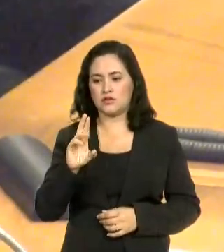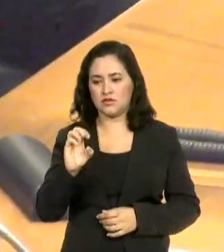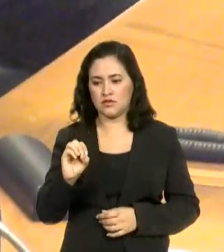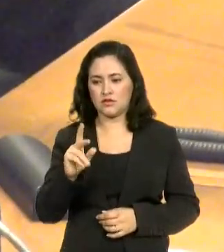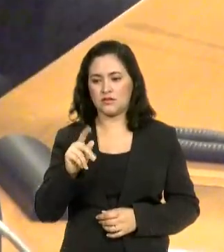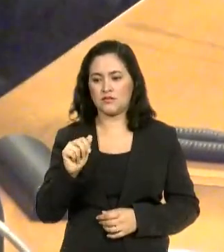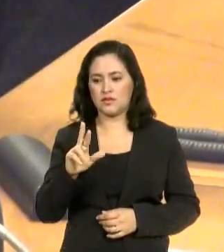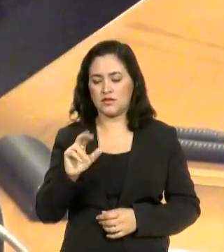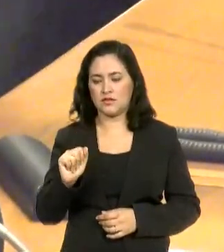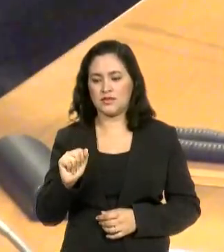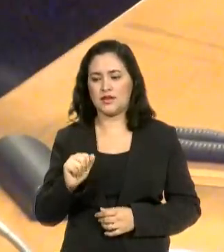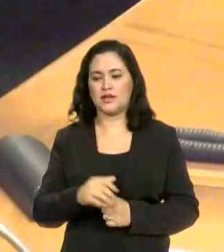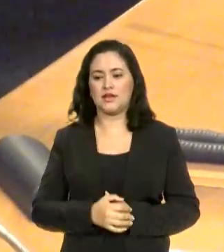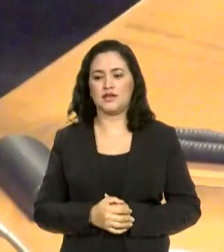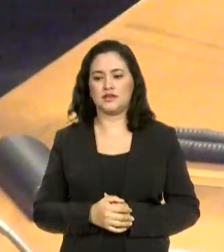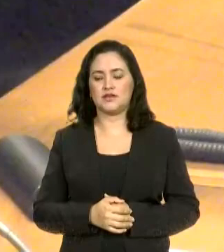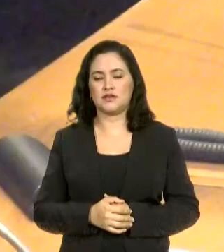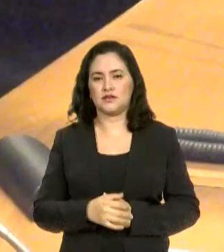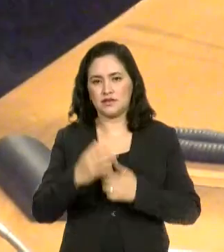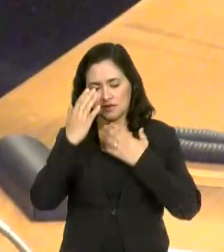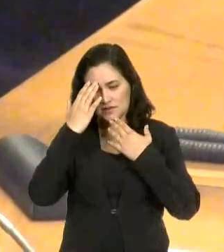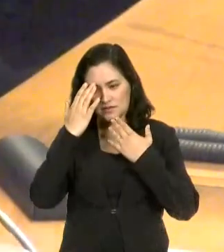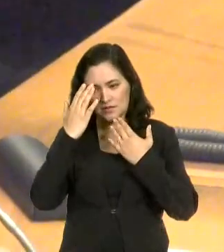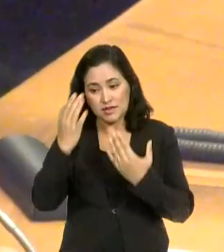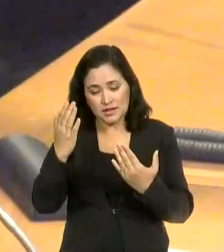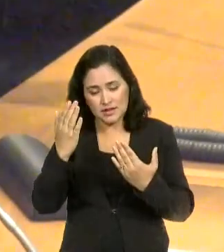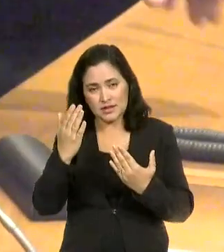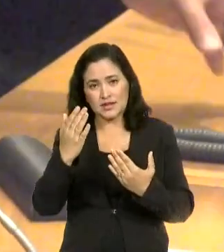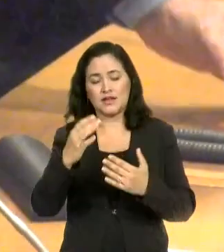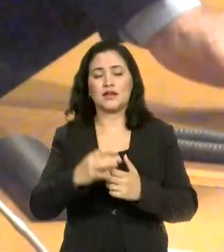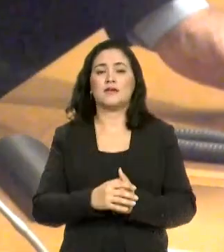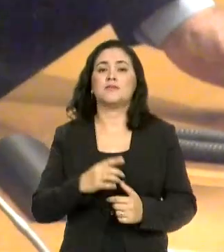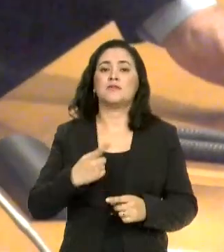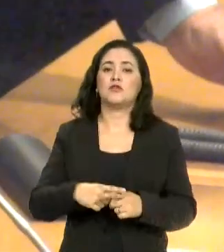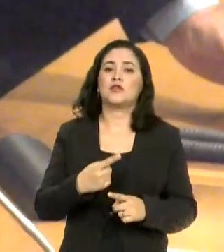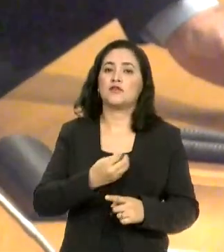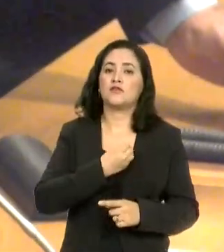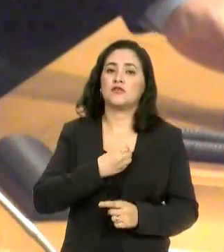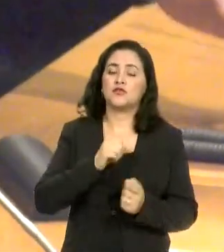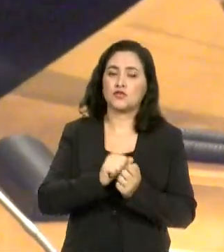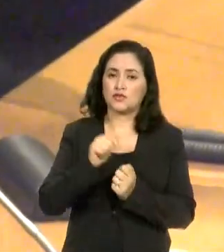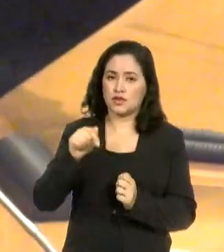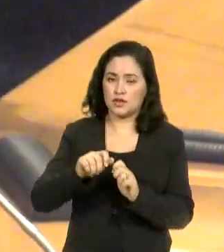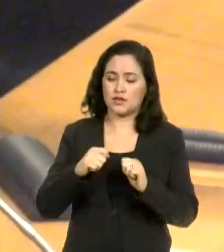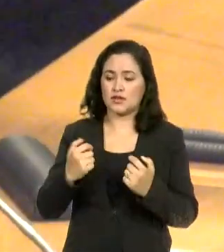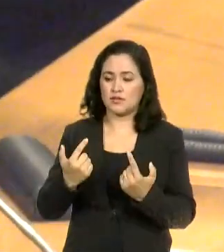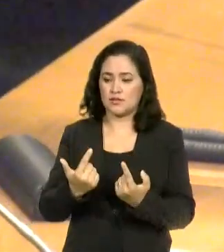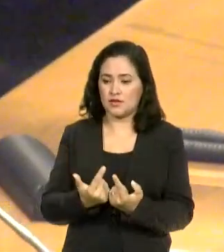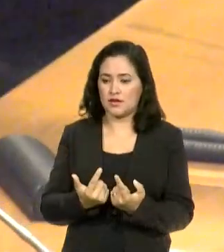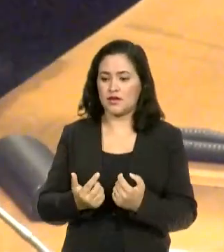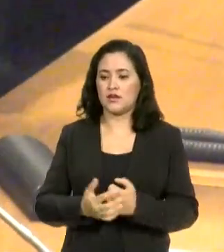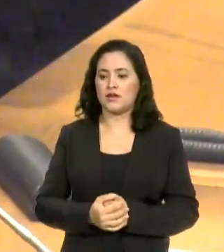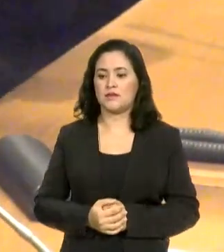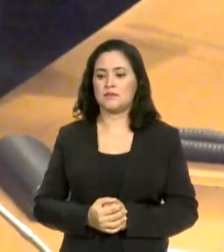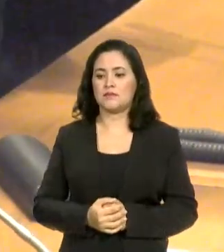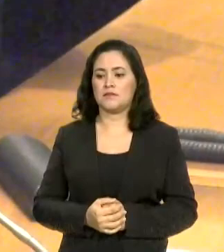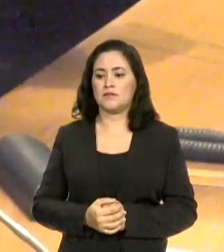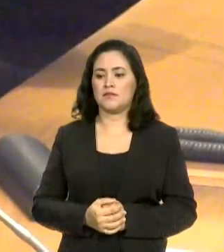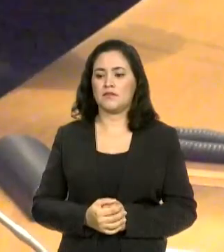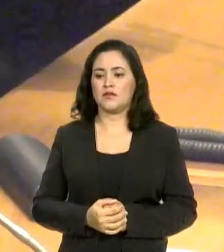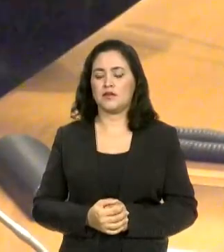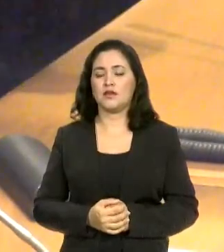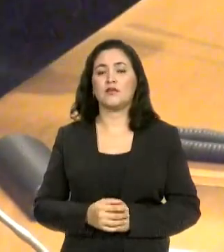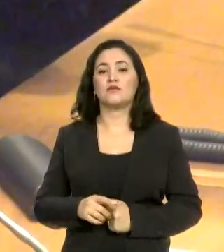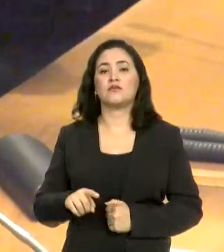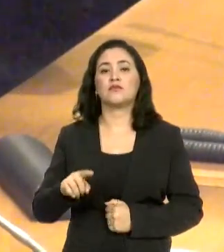Pará. Meus agradecimentos pelo tempo em que permanecemos juntos nessa casa. A ausência de Vossas Excelências serão